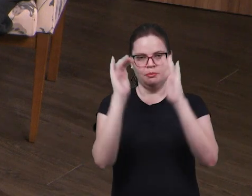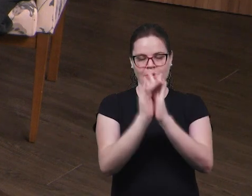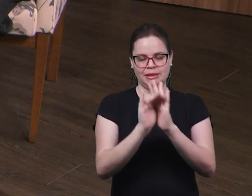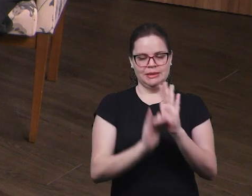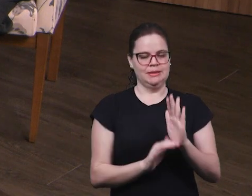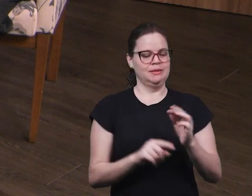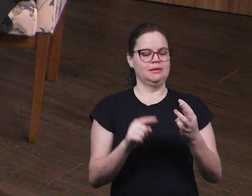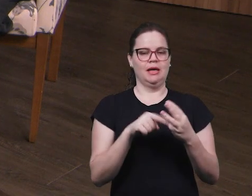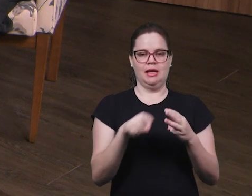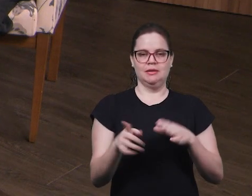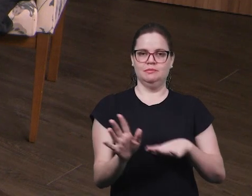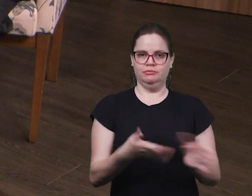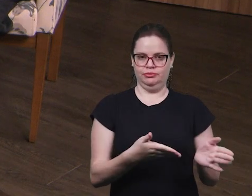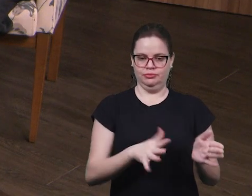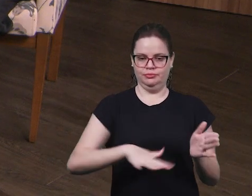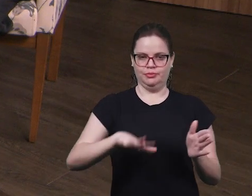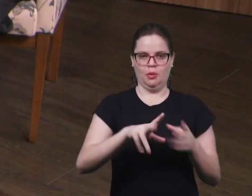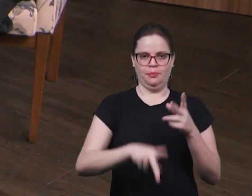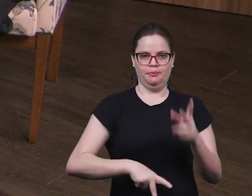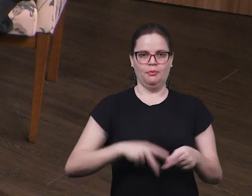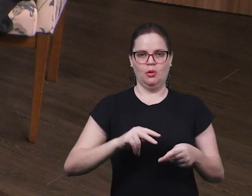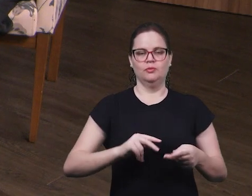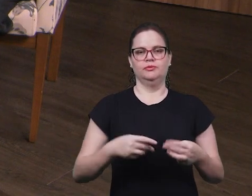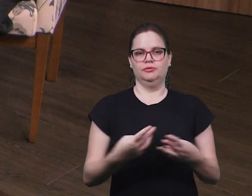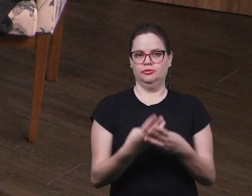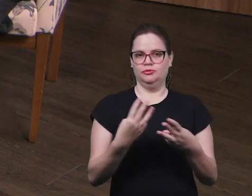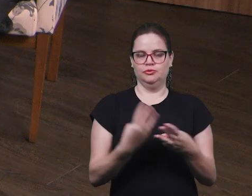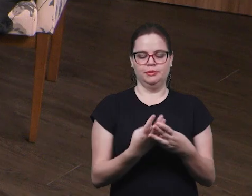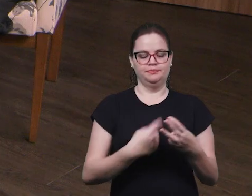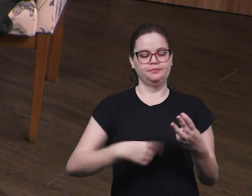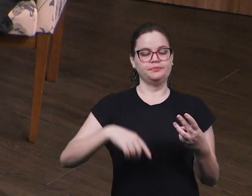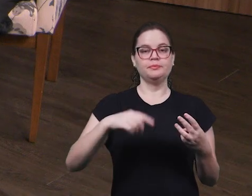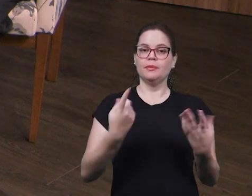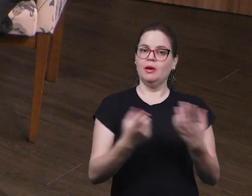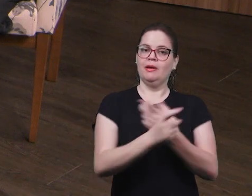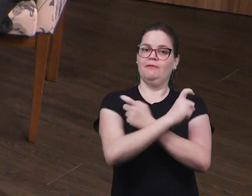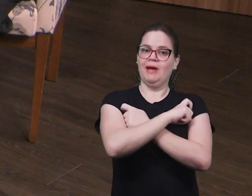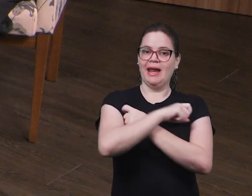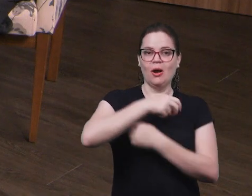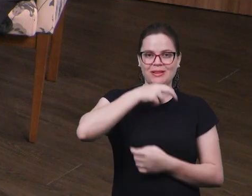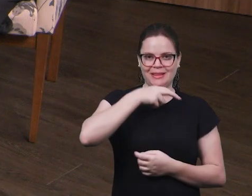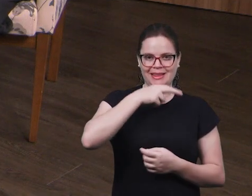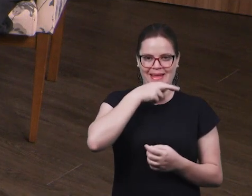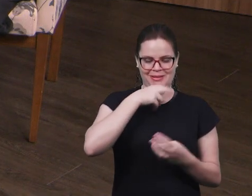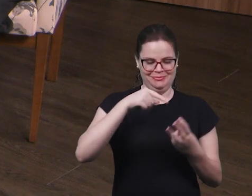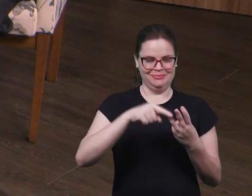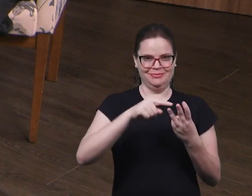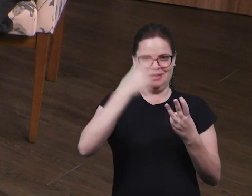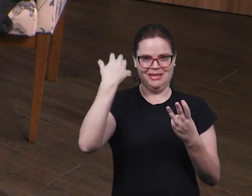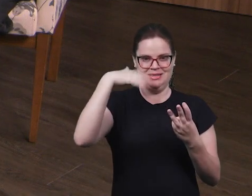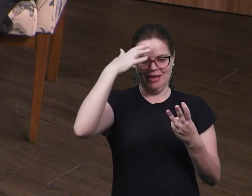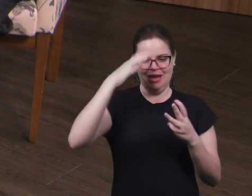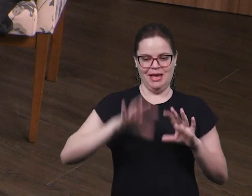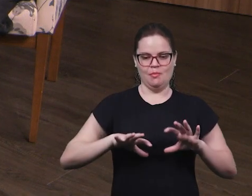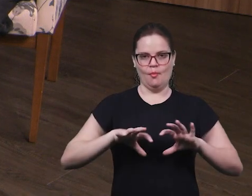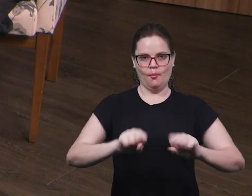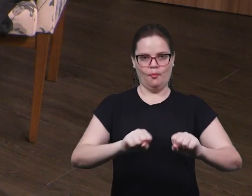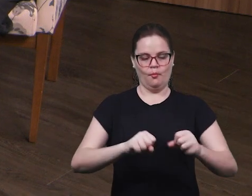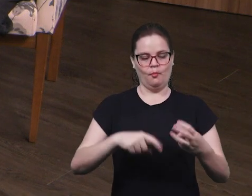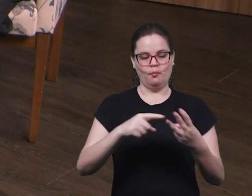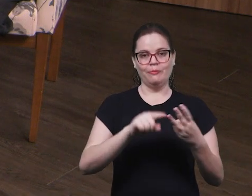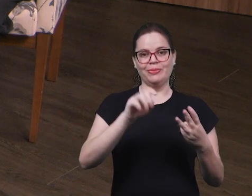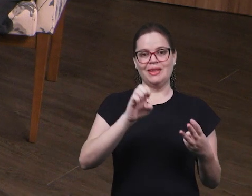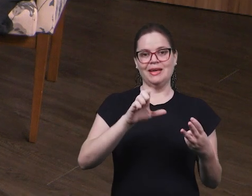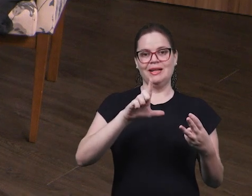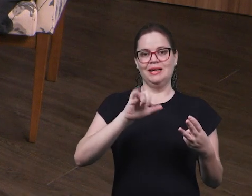desviando completamente. E Faraó Neco, que dominou, deixou Eliaquim